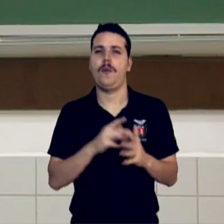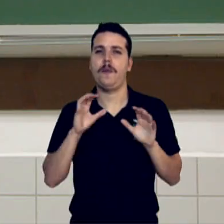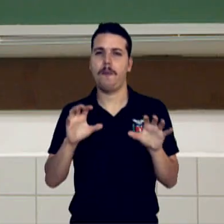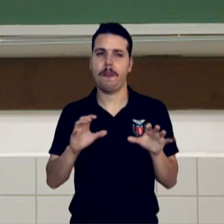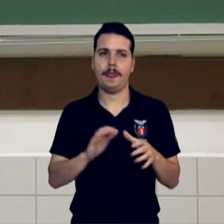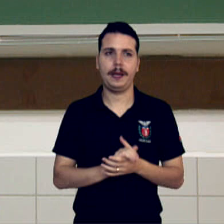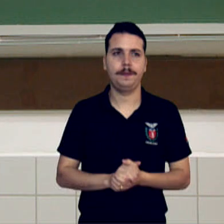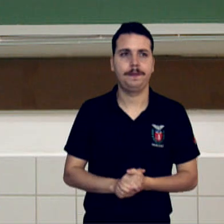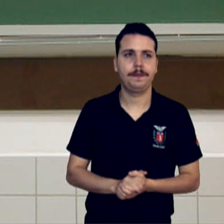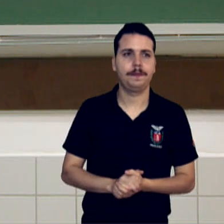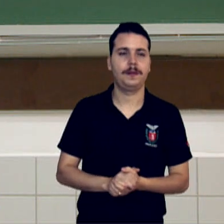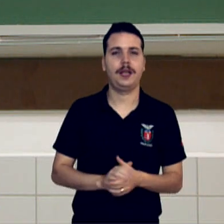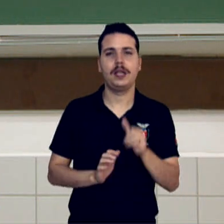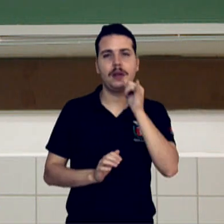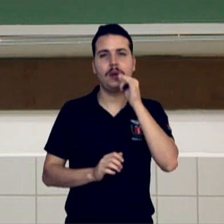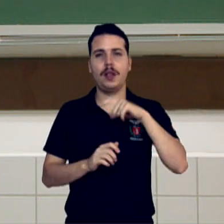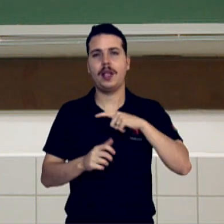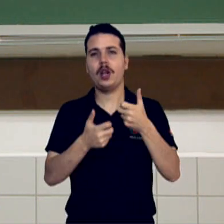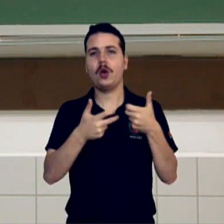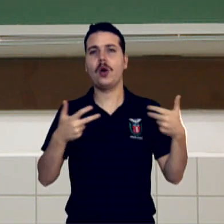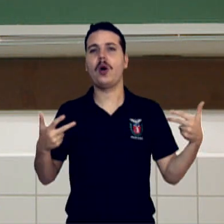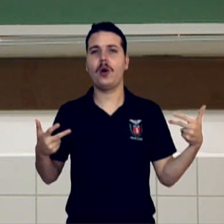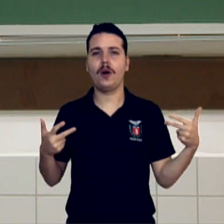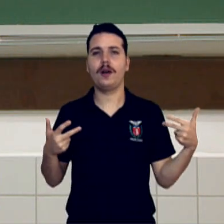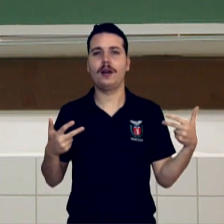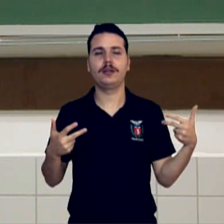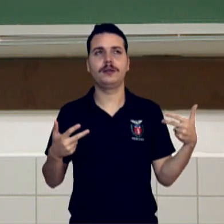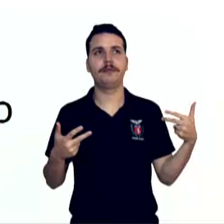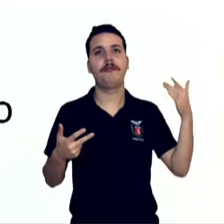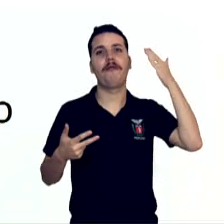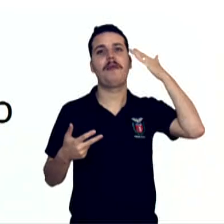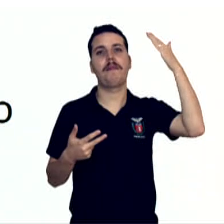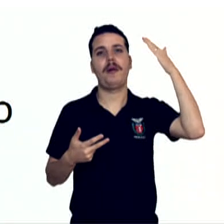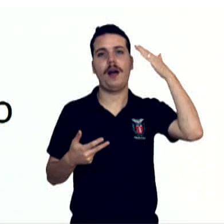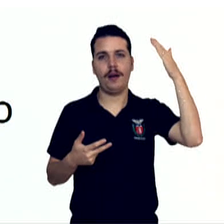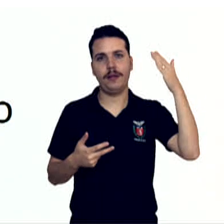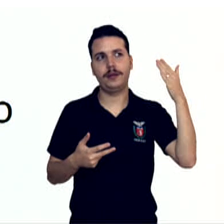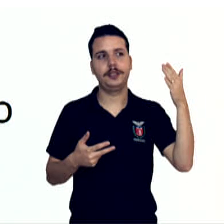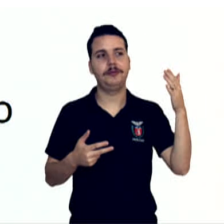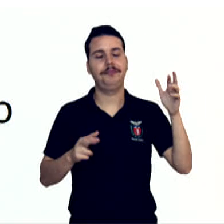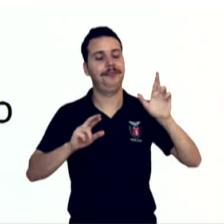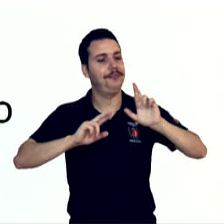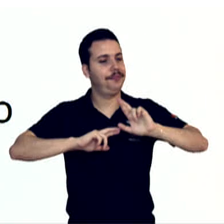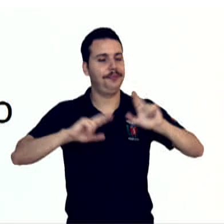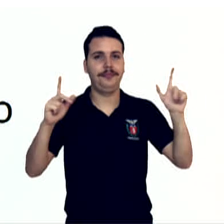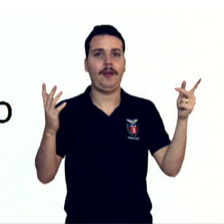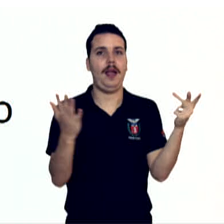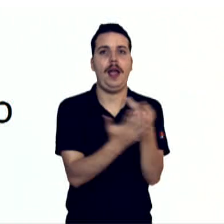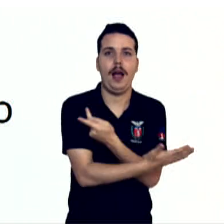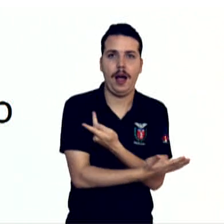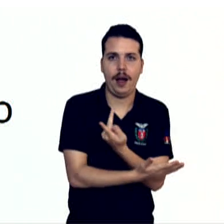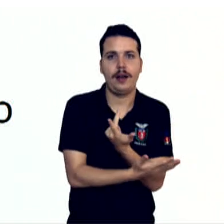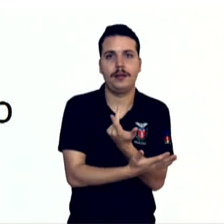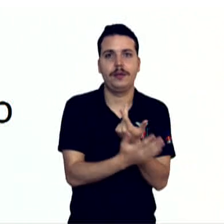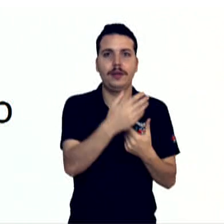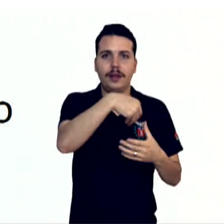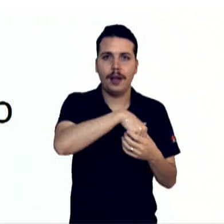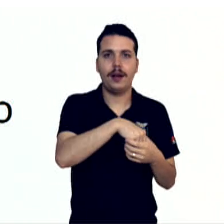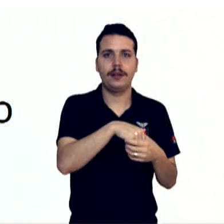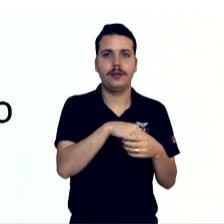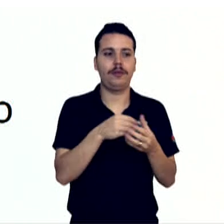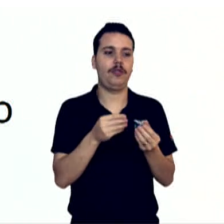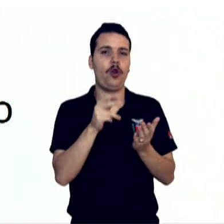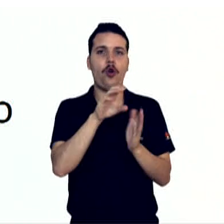umas pérolas dos currículos que foram enviados e esse levantamento foi feito por uma empresa de